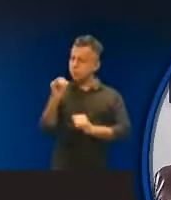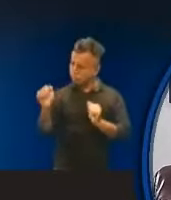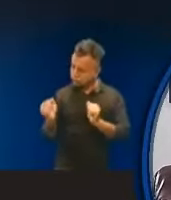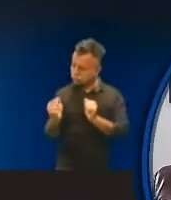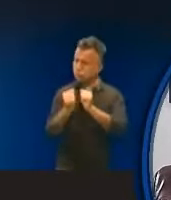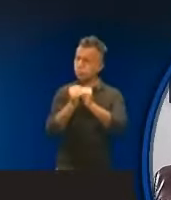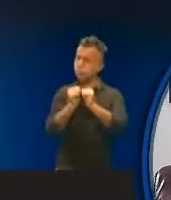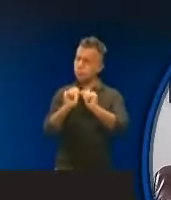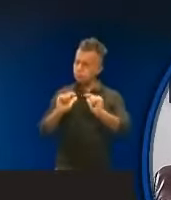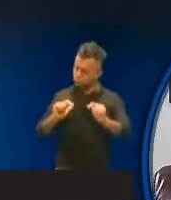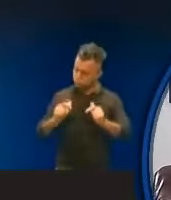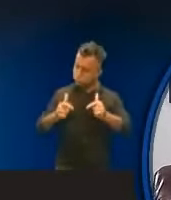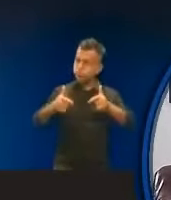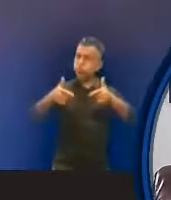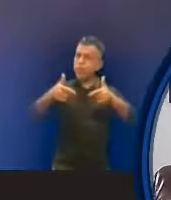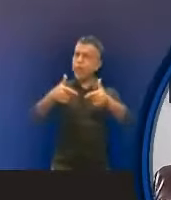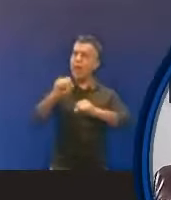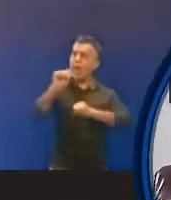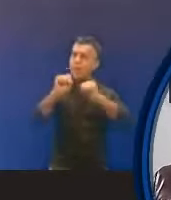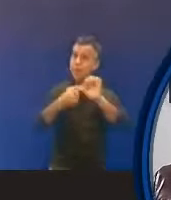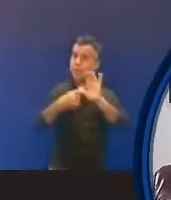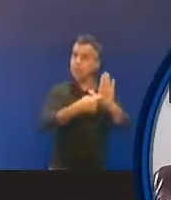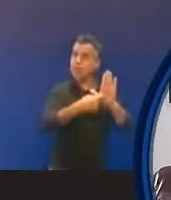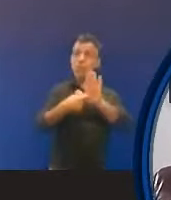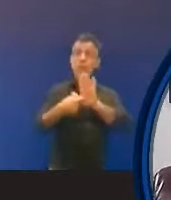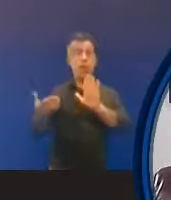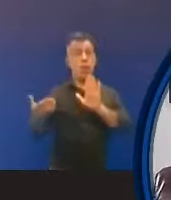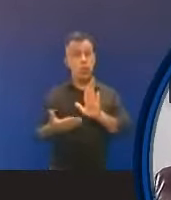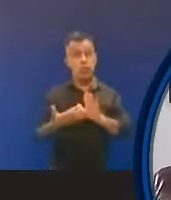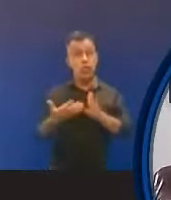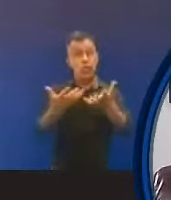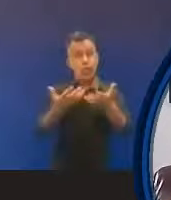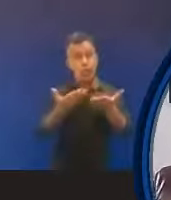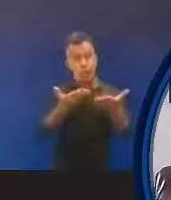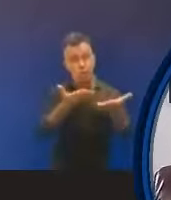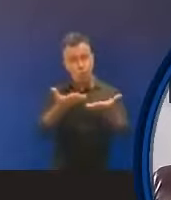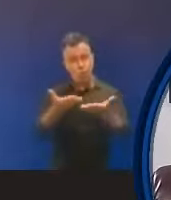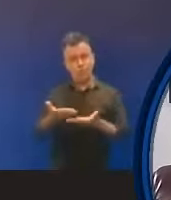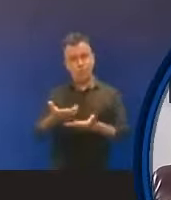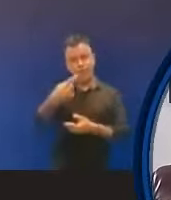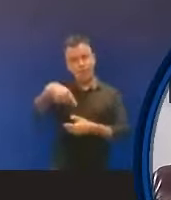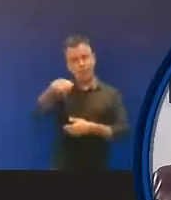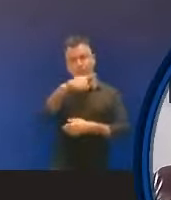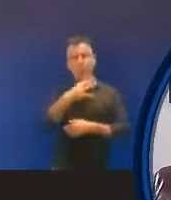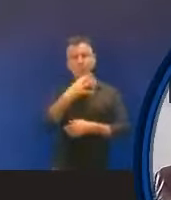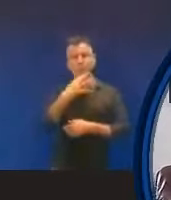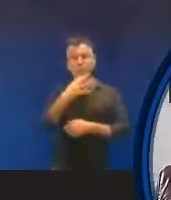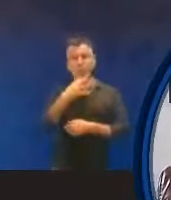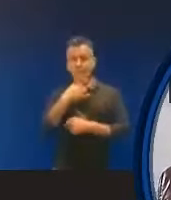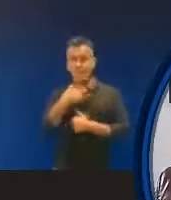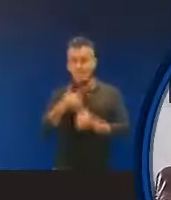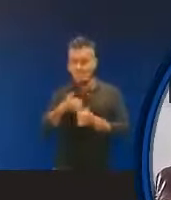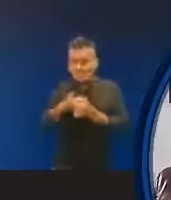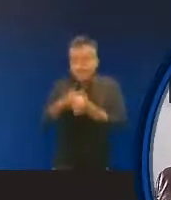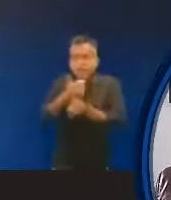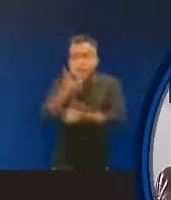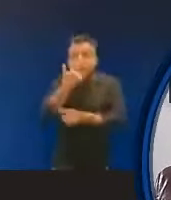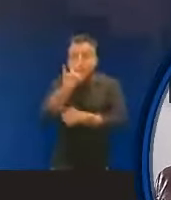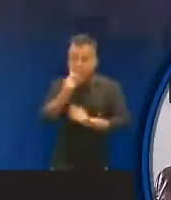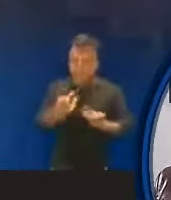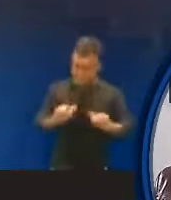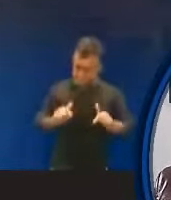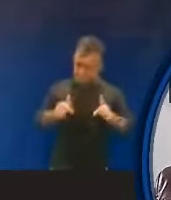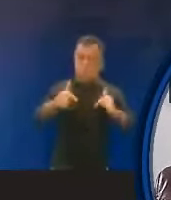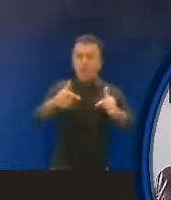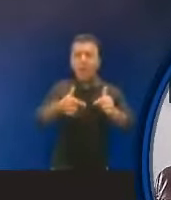construção da empresa que vamos mostrar aqui hoje. E eu quero convidá-los a conhecer de perto a jornada